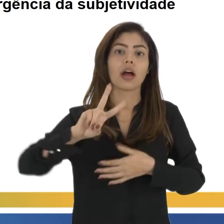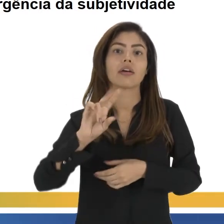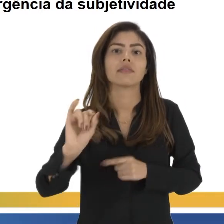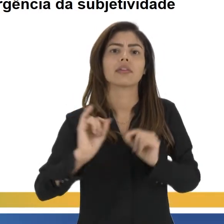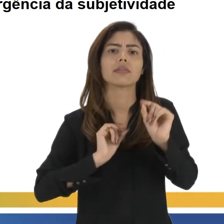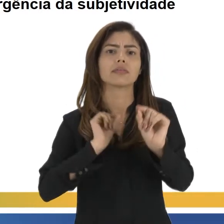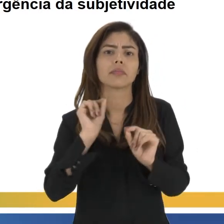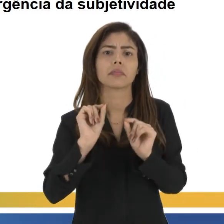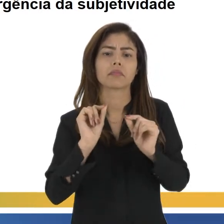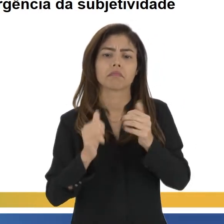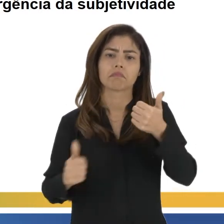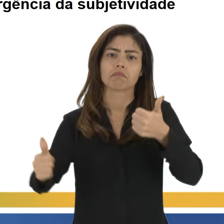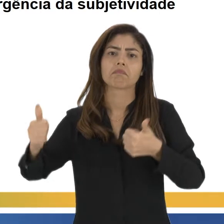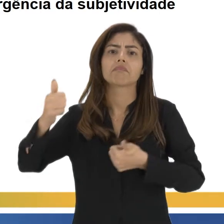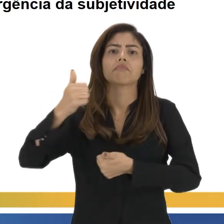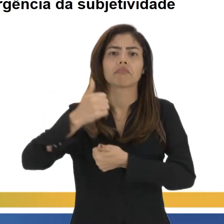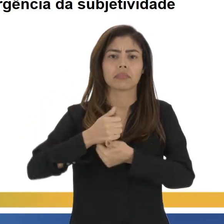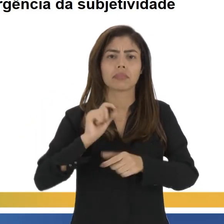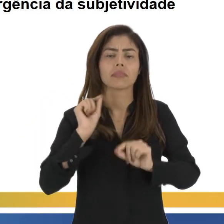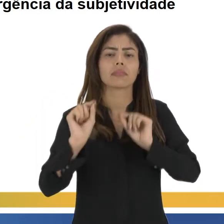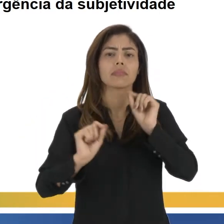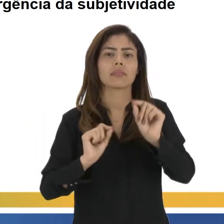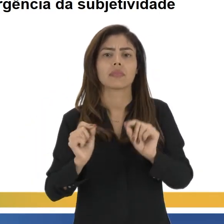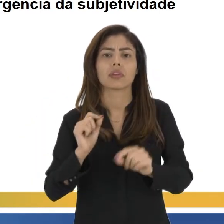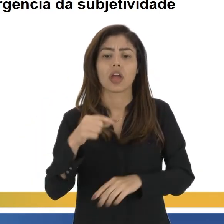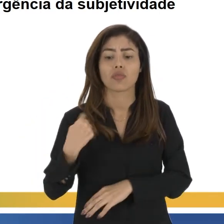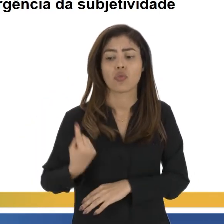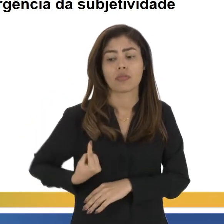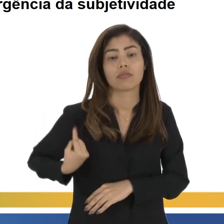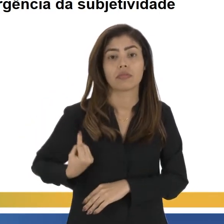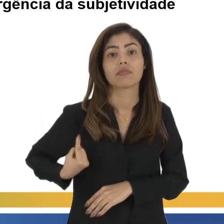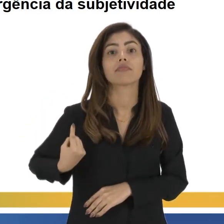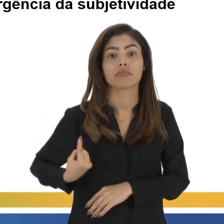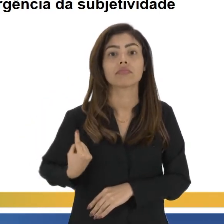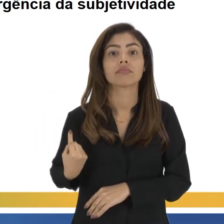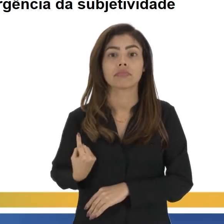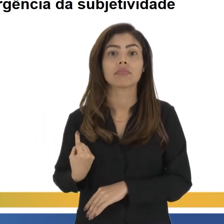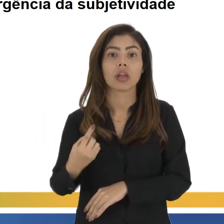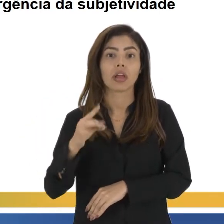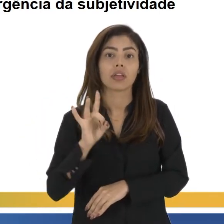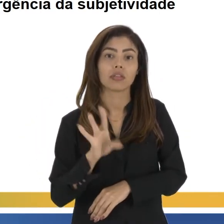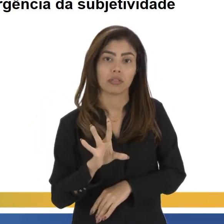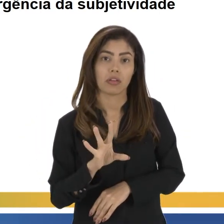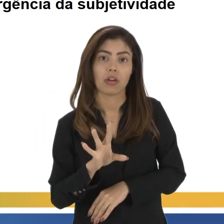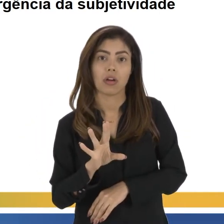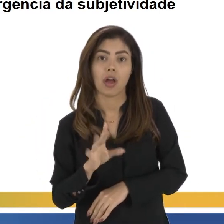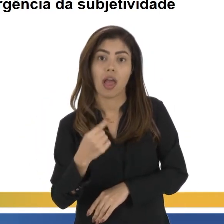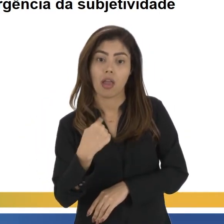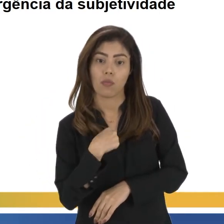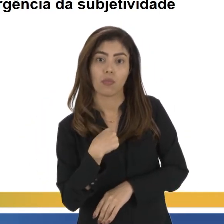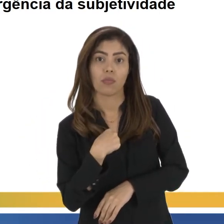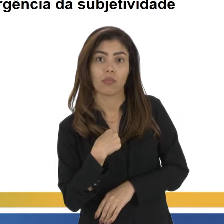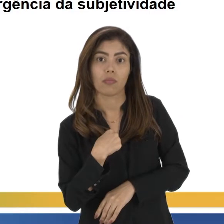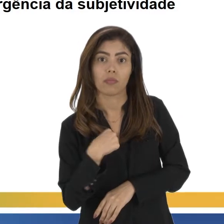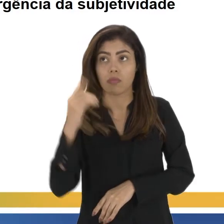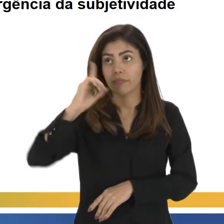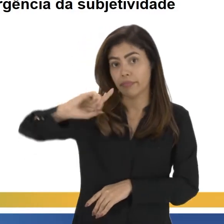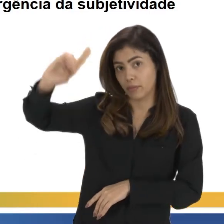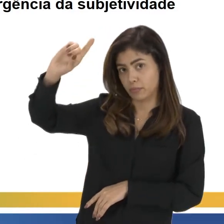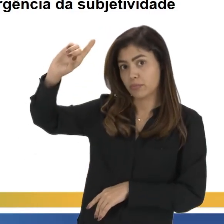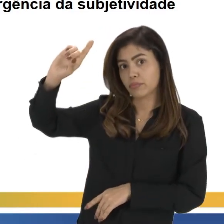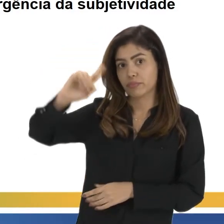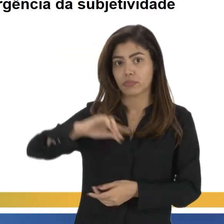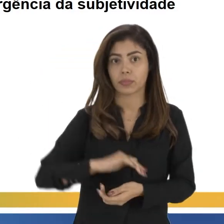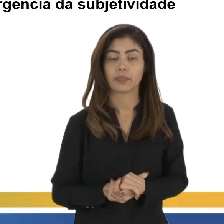ser subjetiva, ela vai ser individualizada, será uma dimensão do eu com